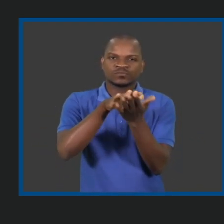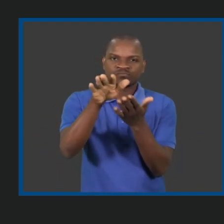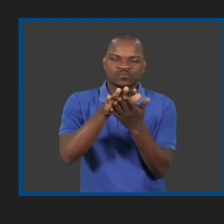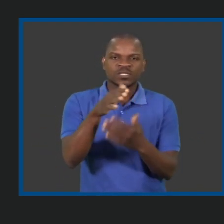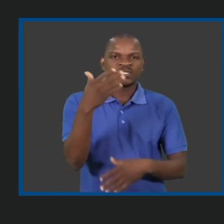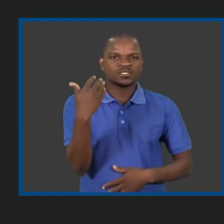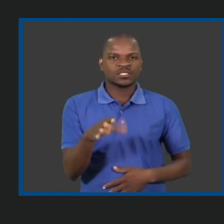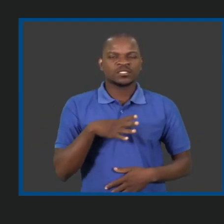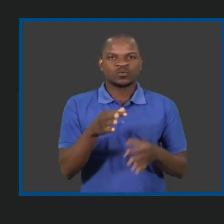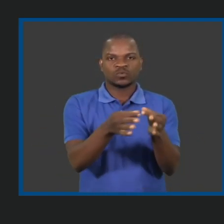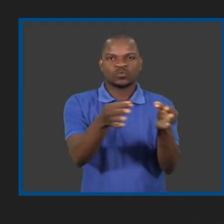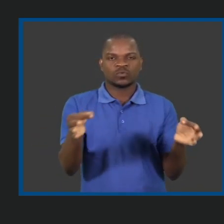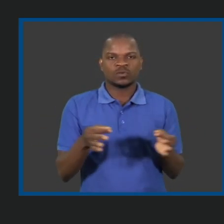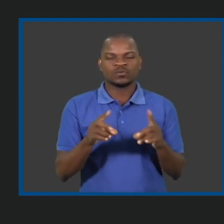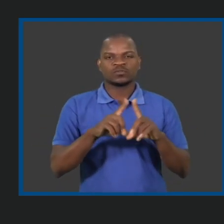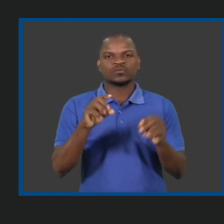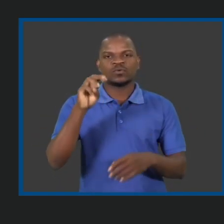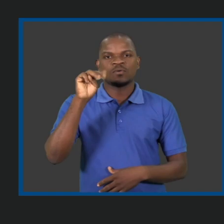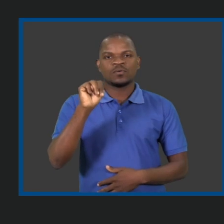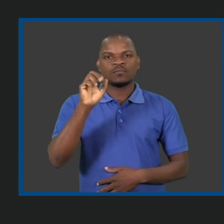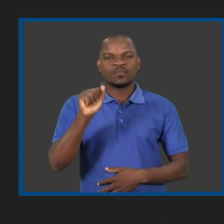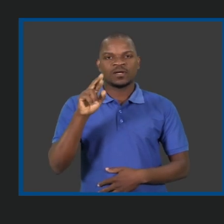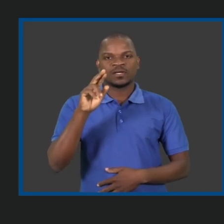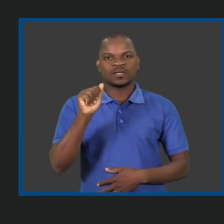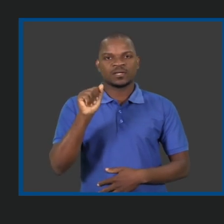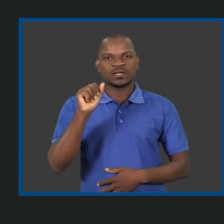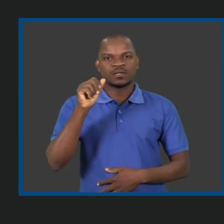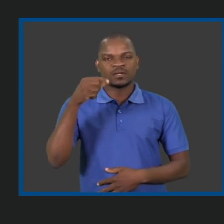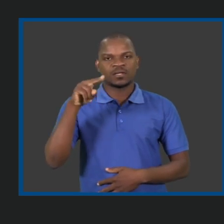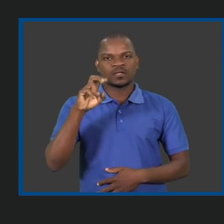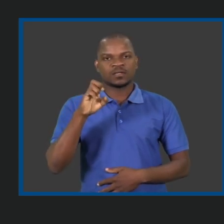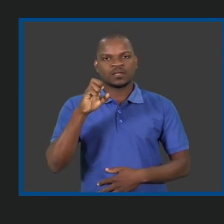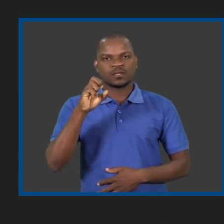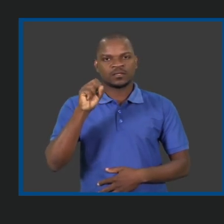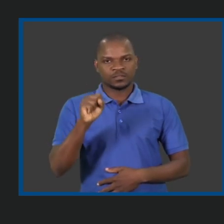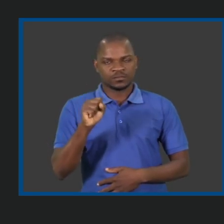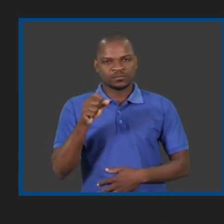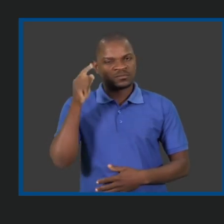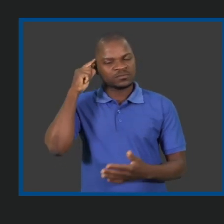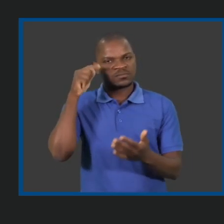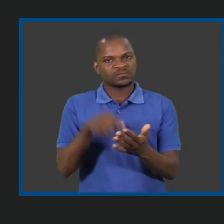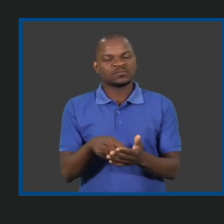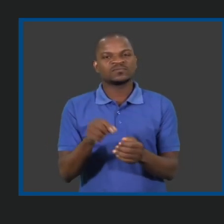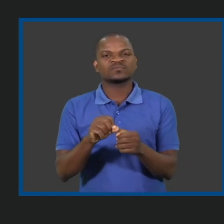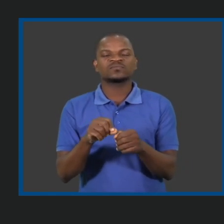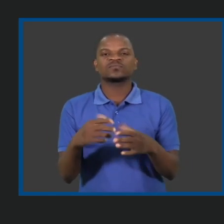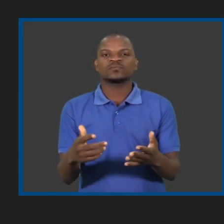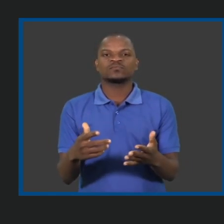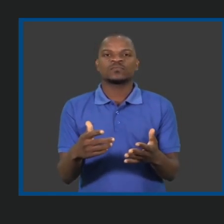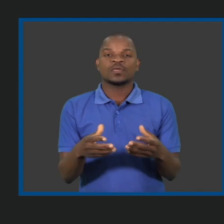tratado que facilita com que as obras impressas possam estar em